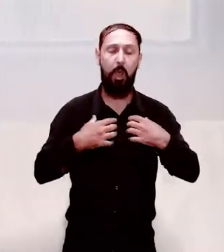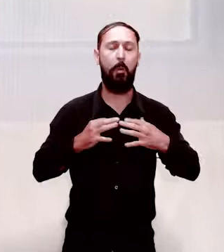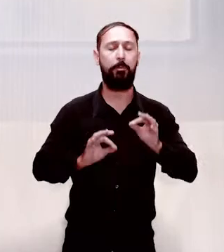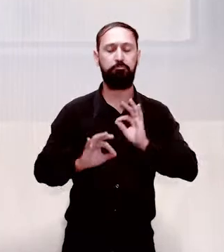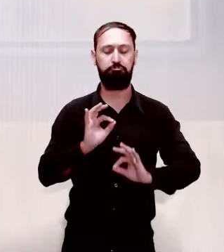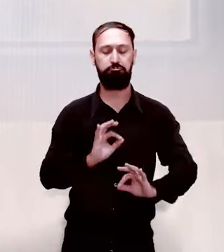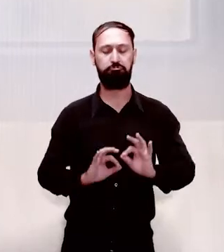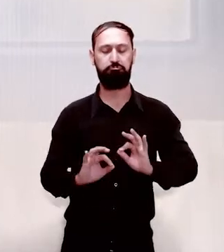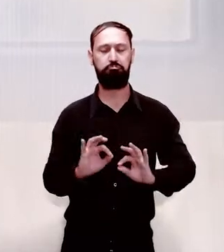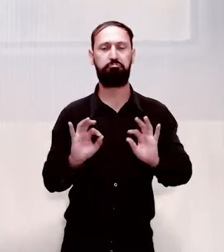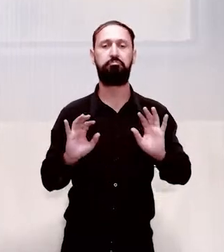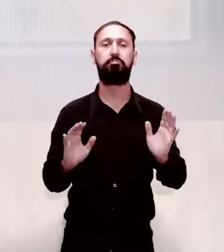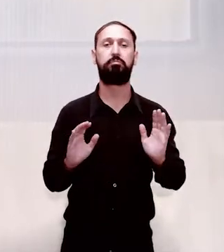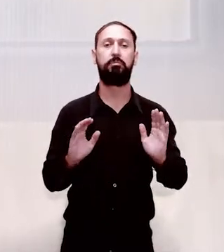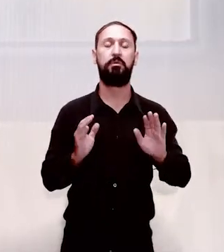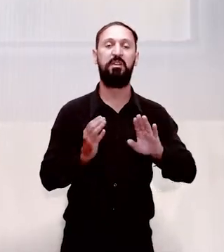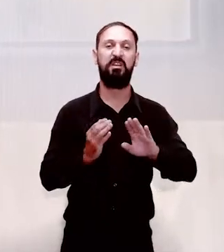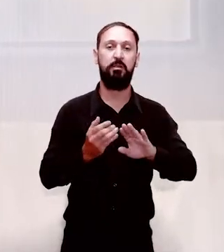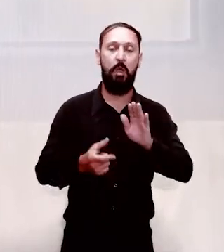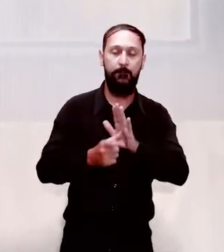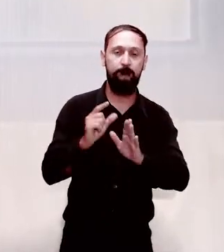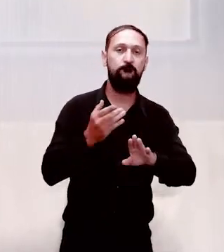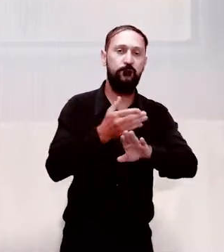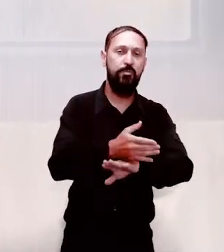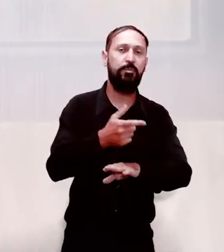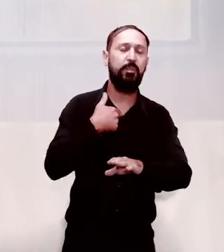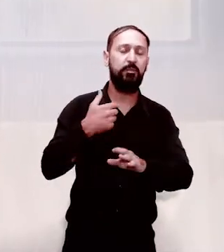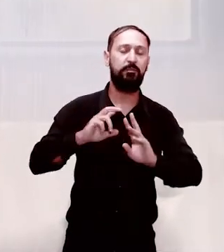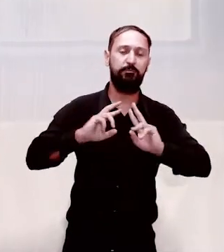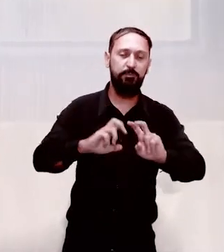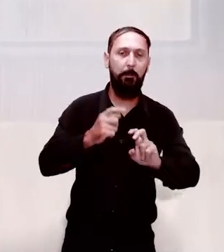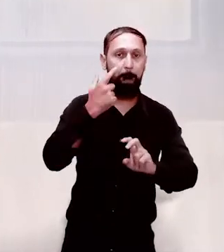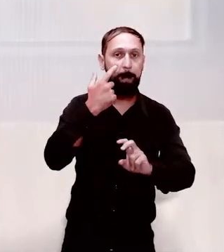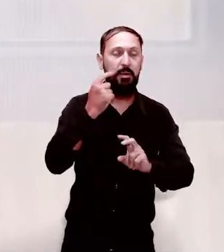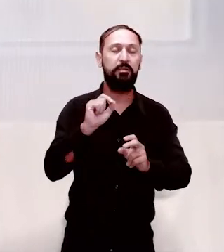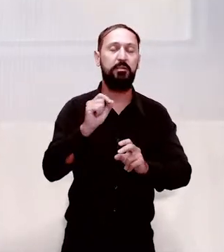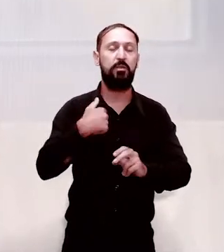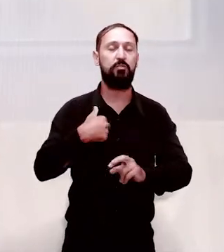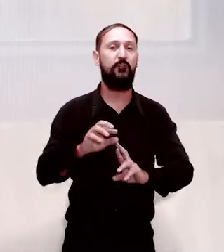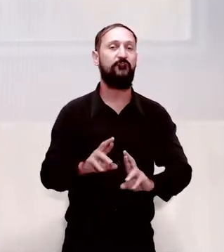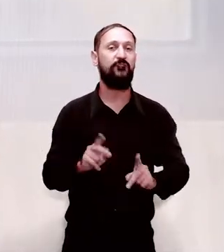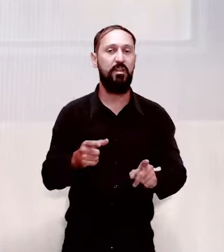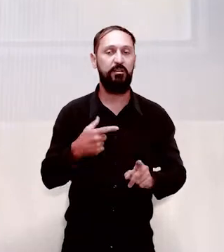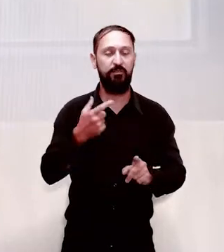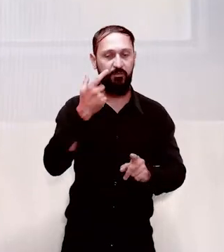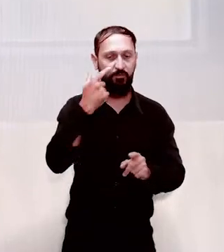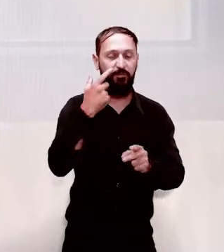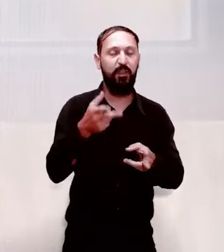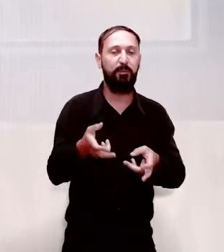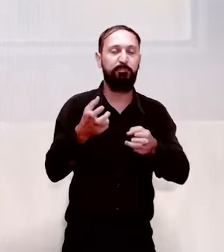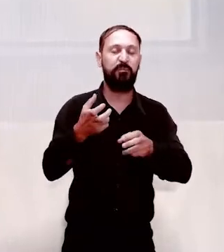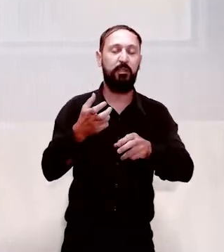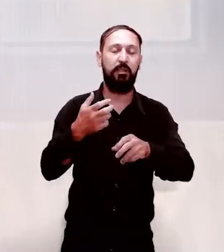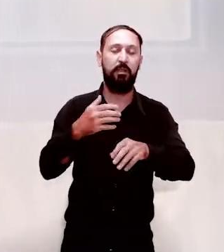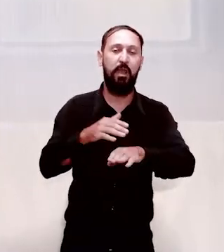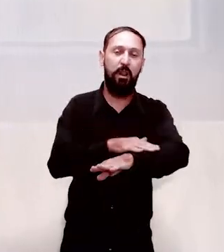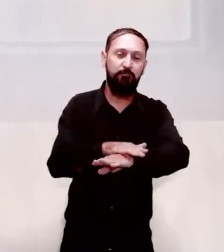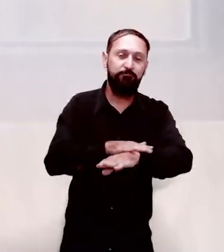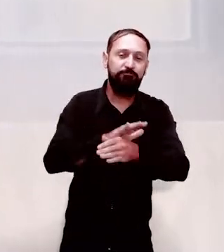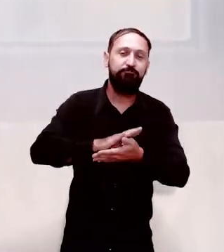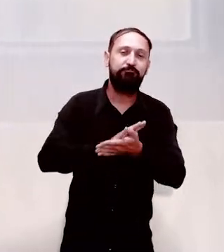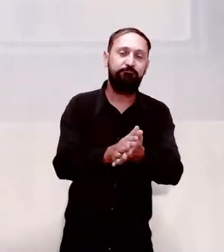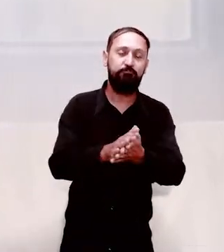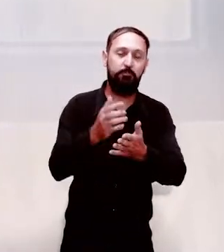toda engomada, né? E aí, muito cedo para nós, você compreende que você é diferente, compreende o